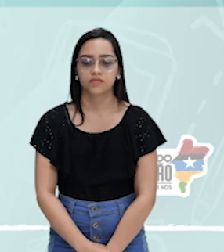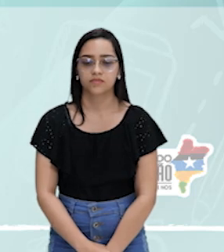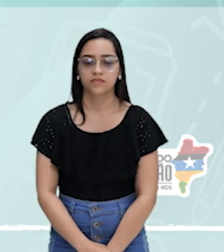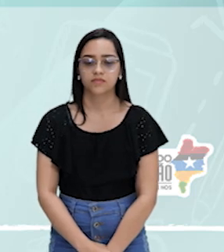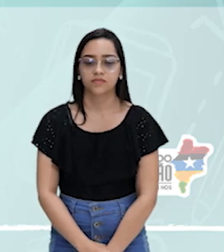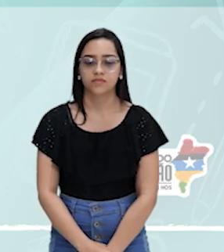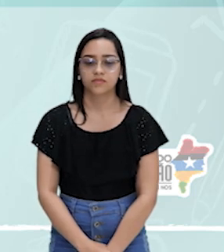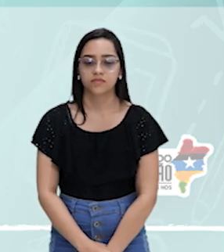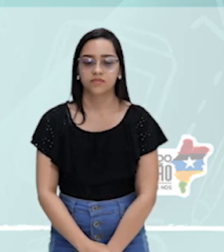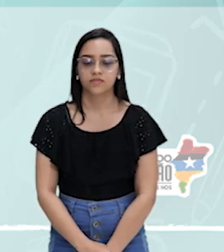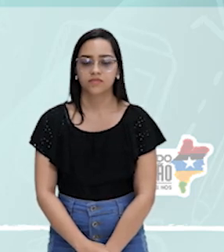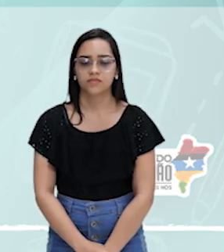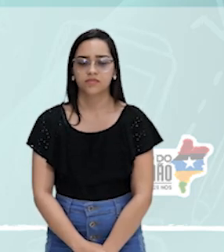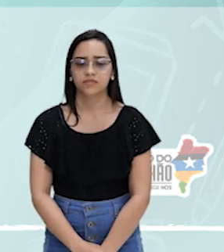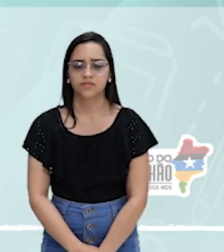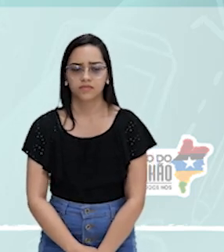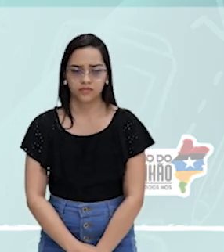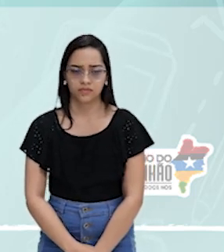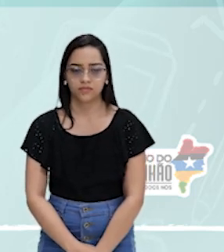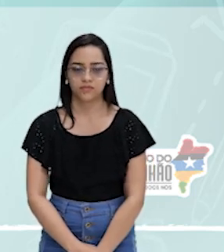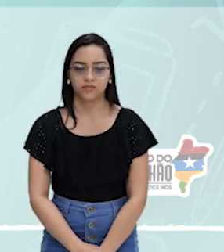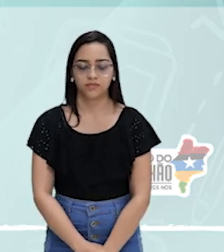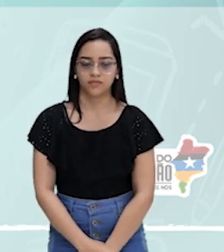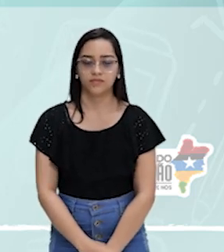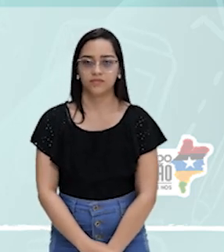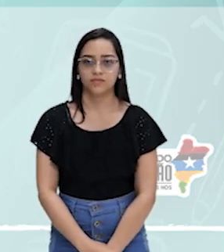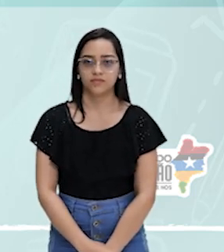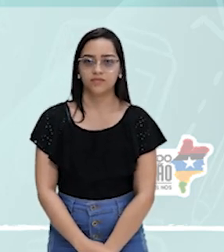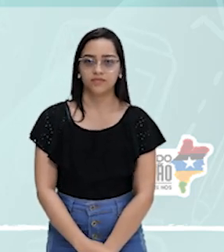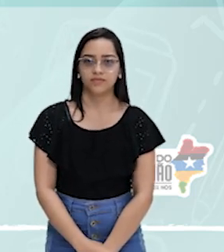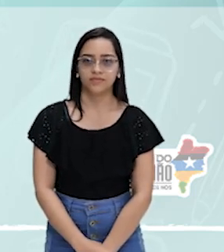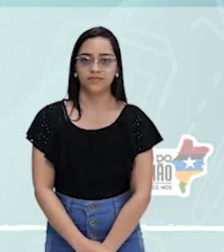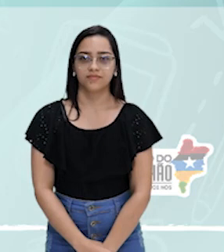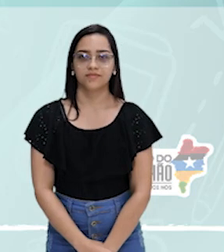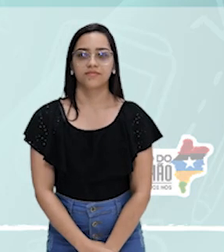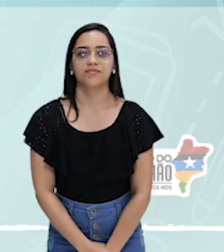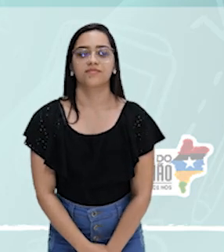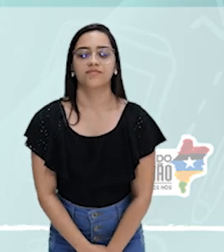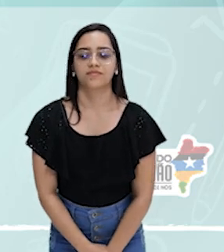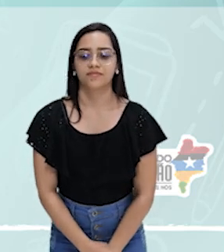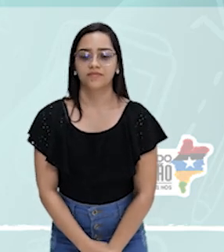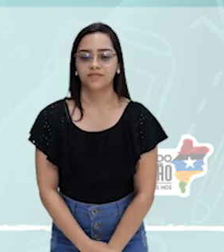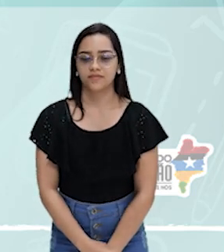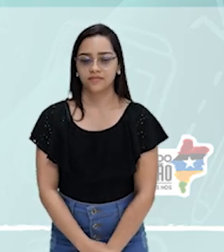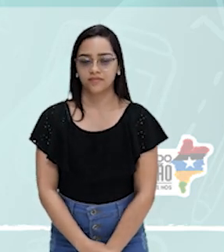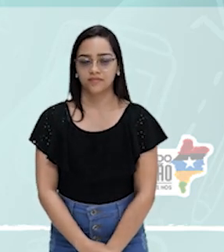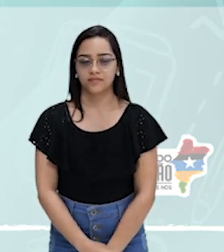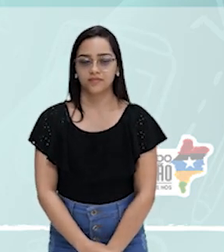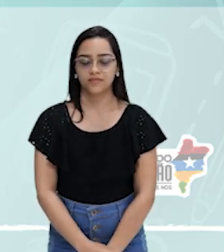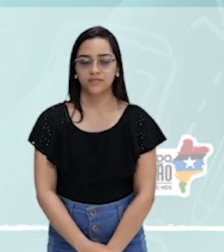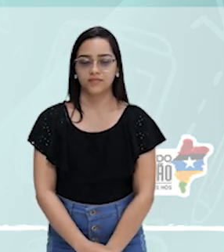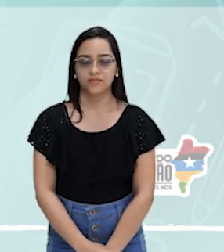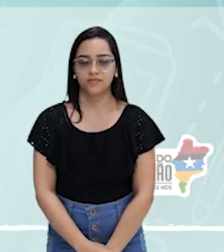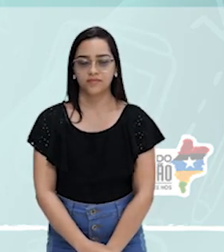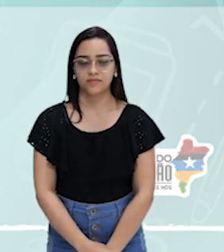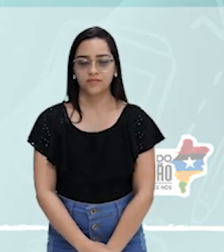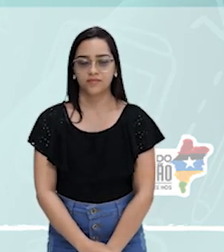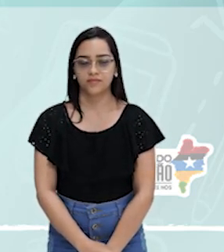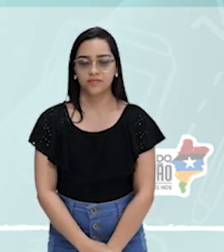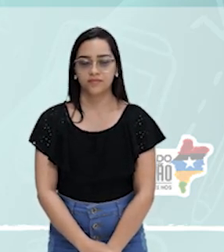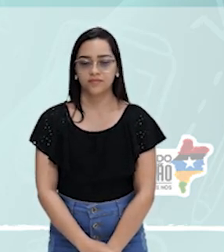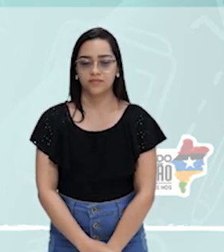a desabar em cima da juventude feminina do Brasil. Refiro-me, senhor presidente, ao